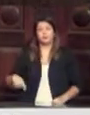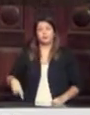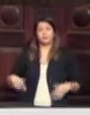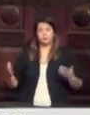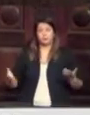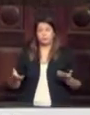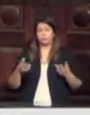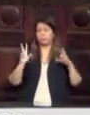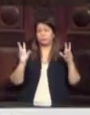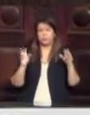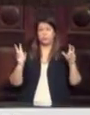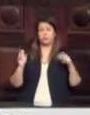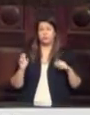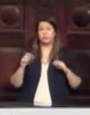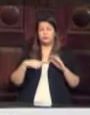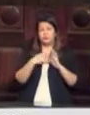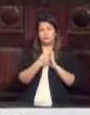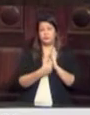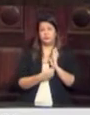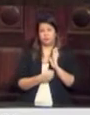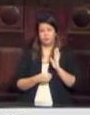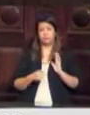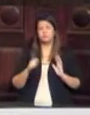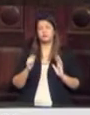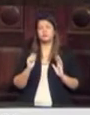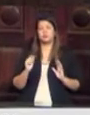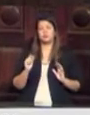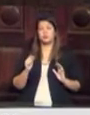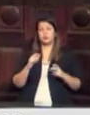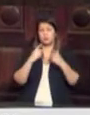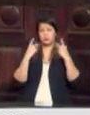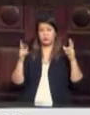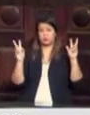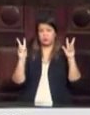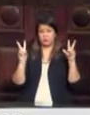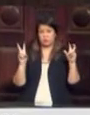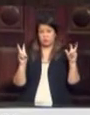com documentos sobre o tema